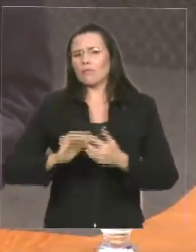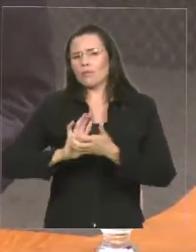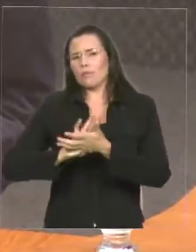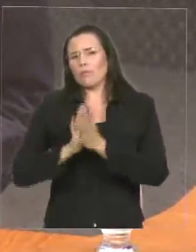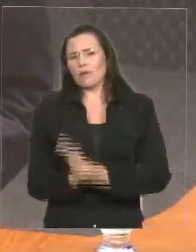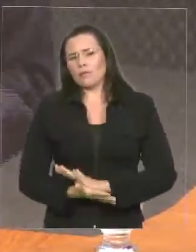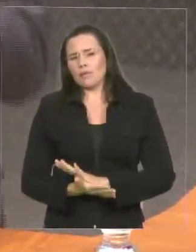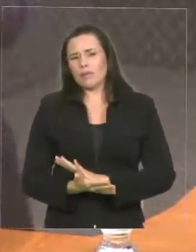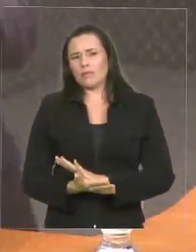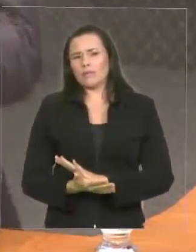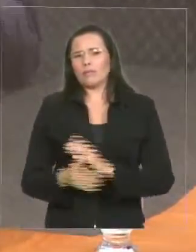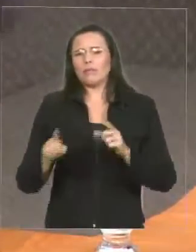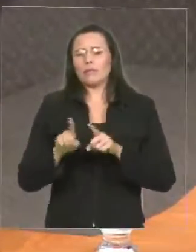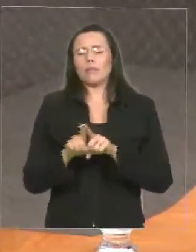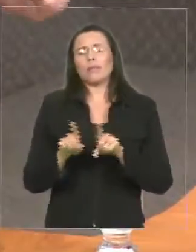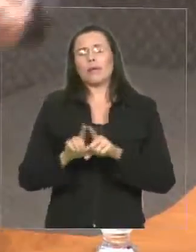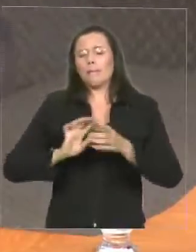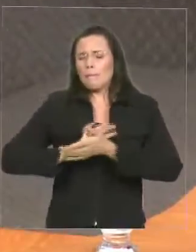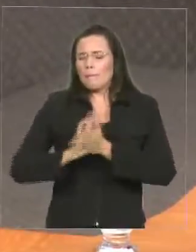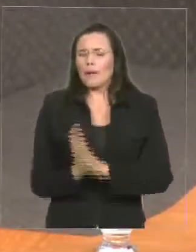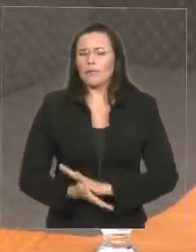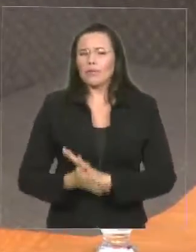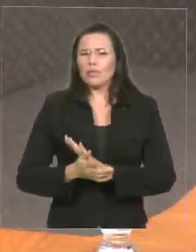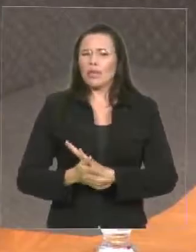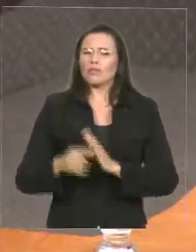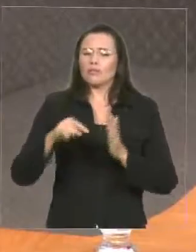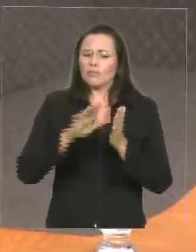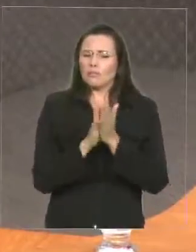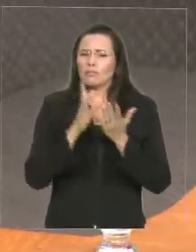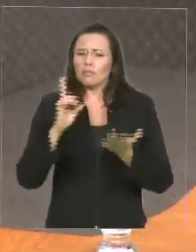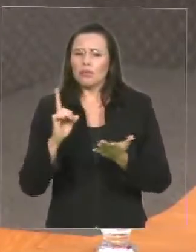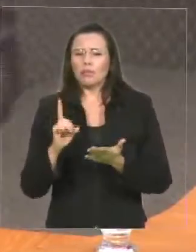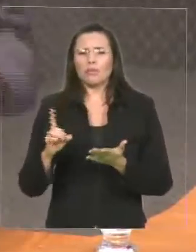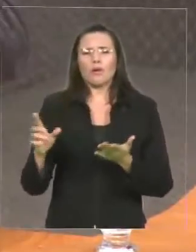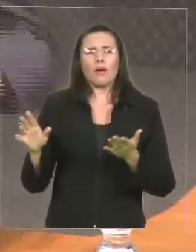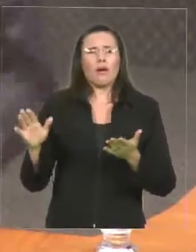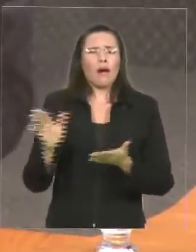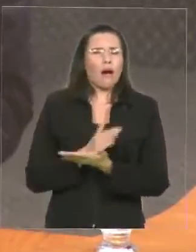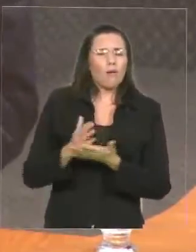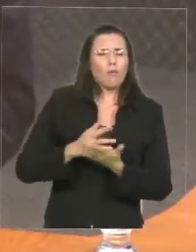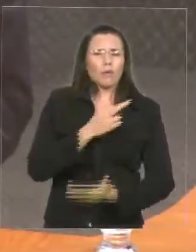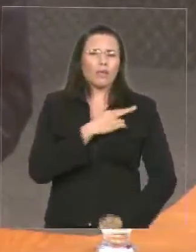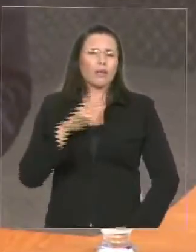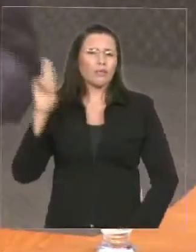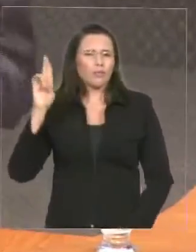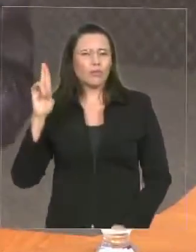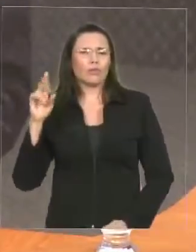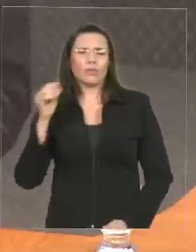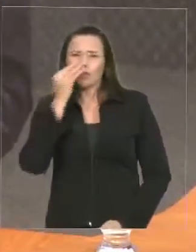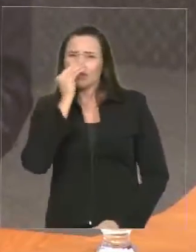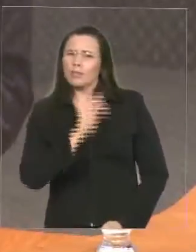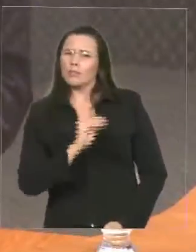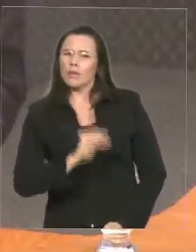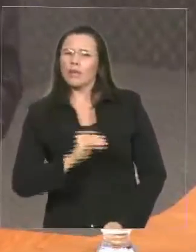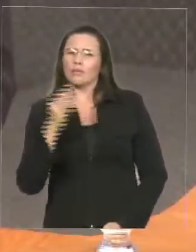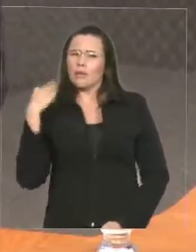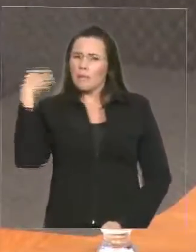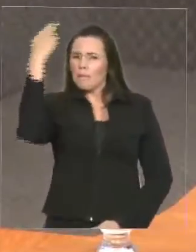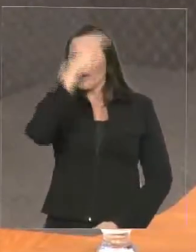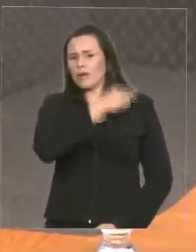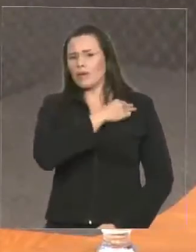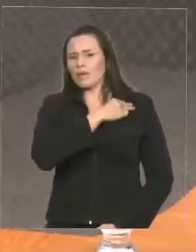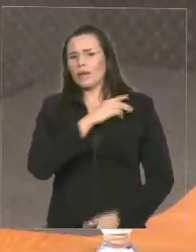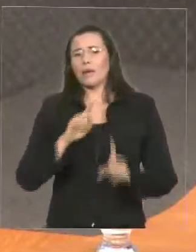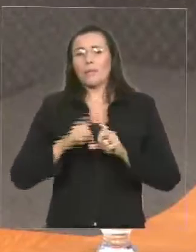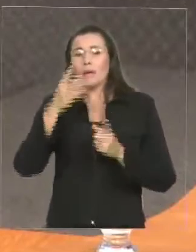bíblicos em relação à era, da negação de determinadas religiões em relação a Maria, como se ela não existisse. Mas se esquece que foi ela que